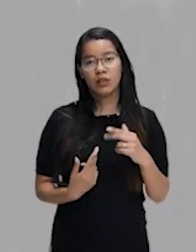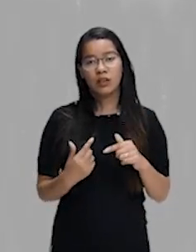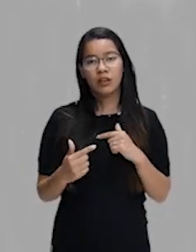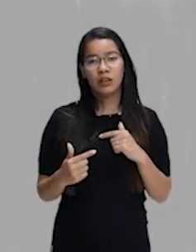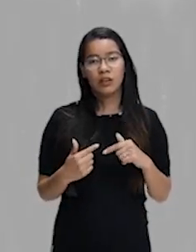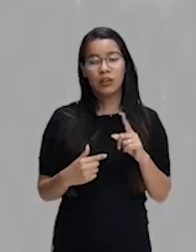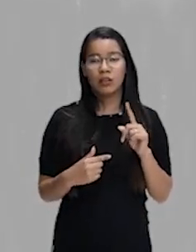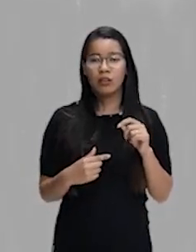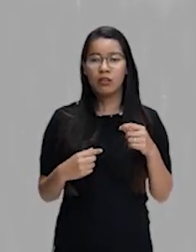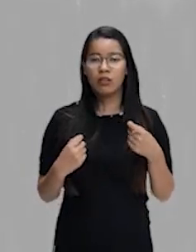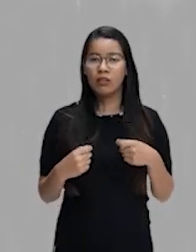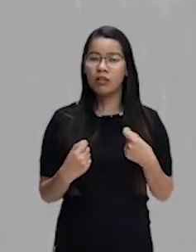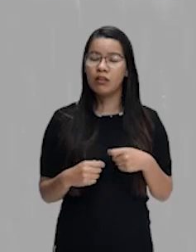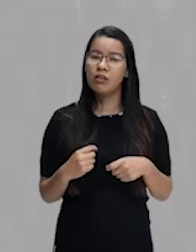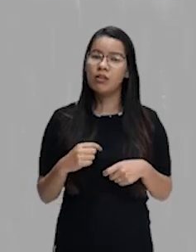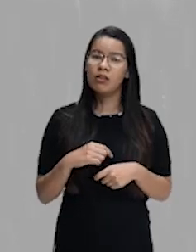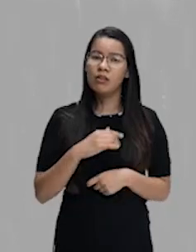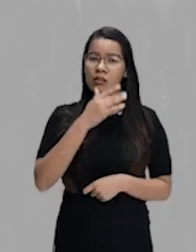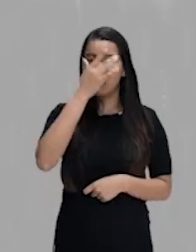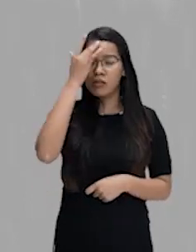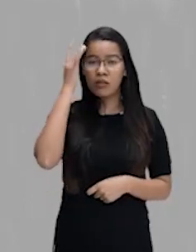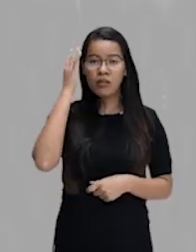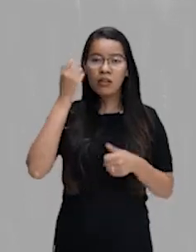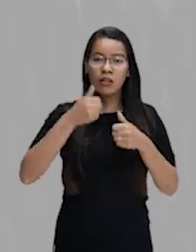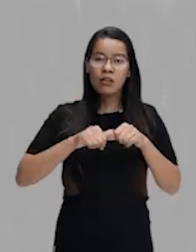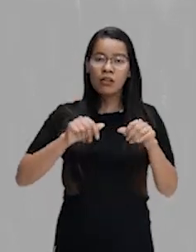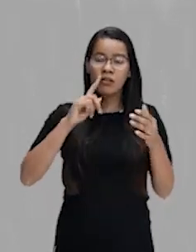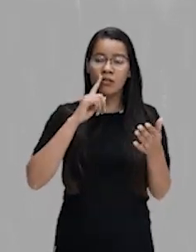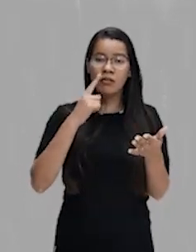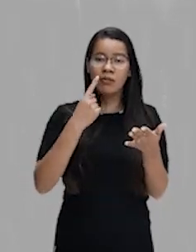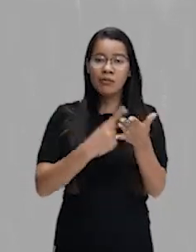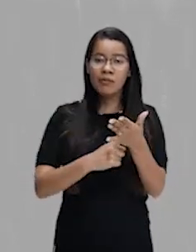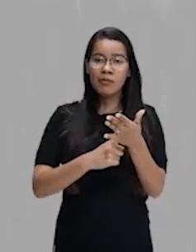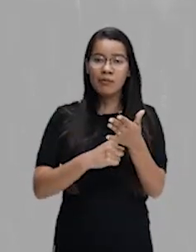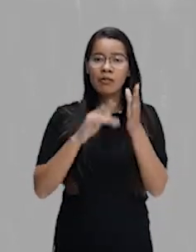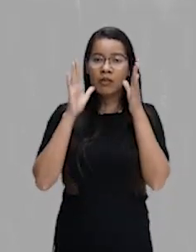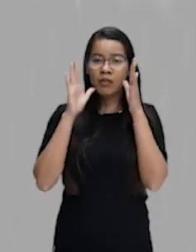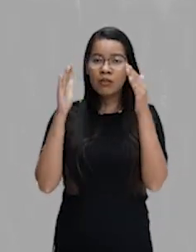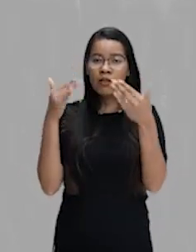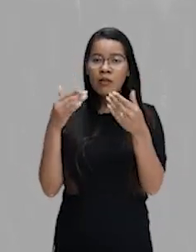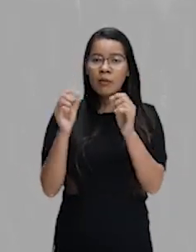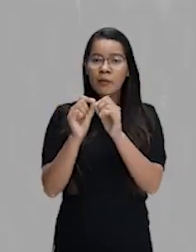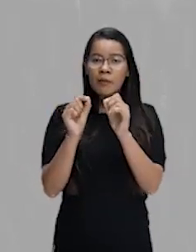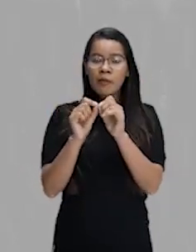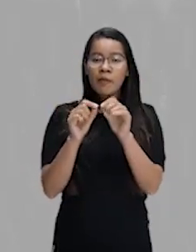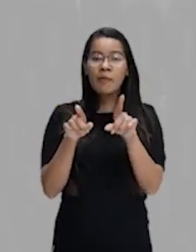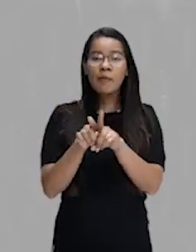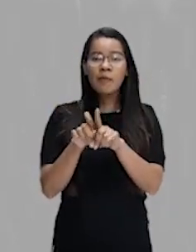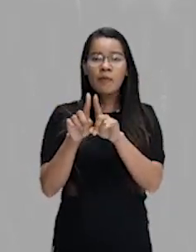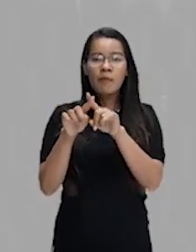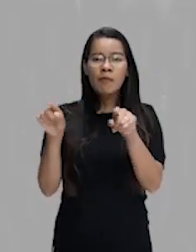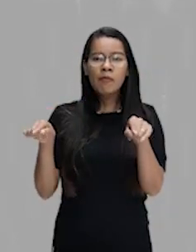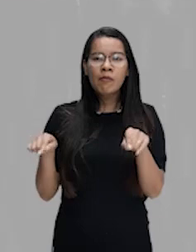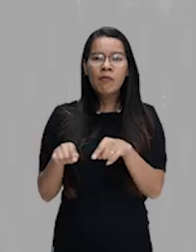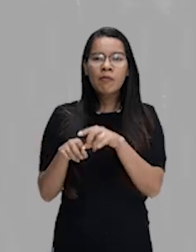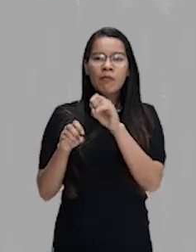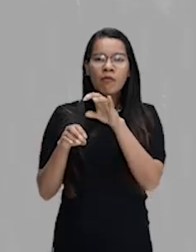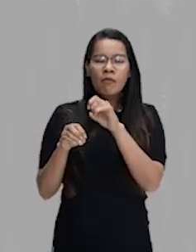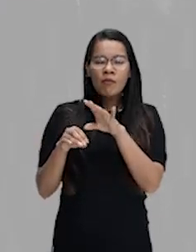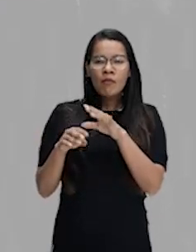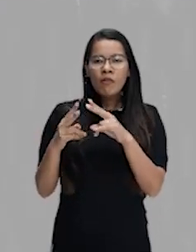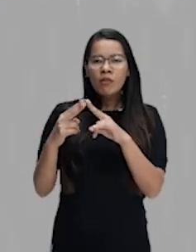trabalho é necessário que os funcionários estejam comprometidos, atentos ao que estão fazendo, na sala de aula